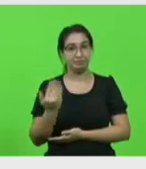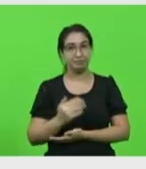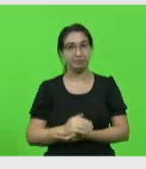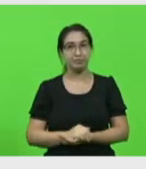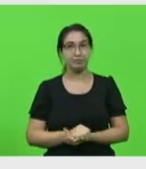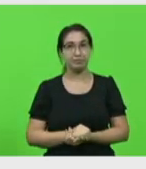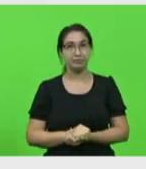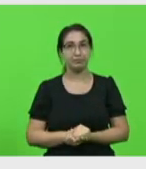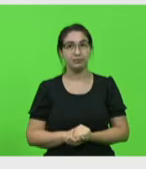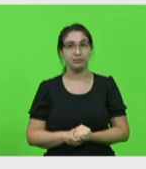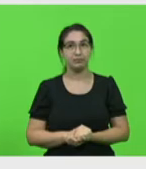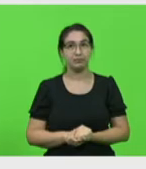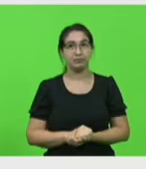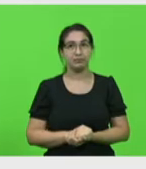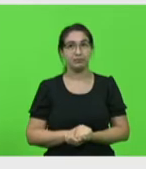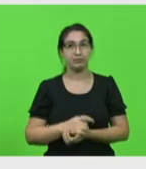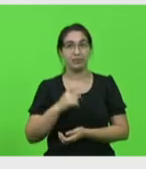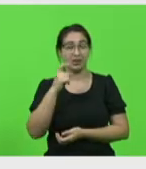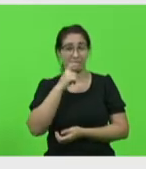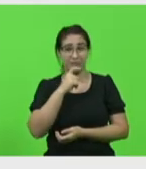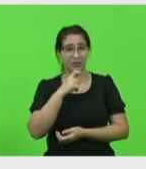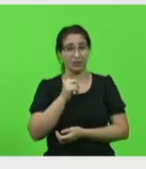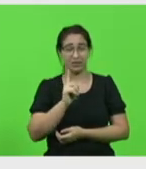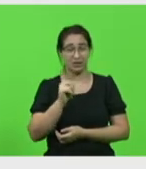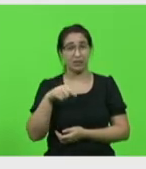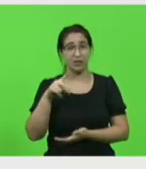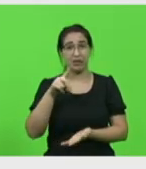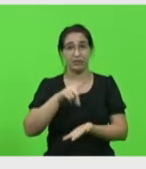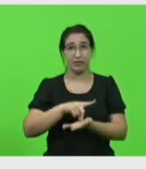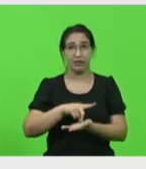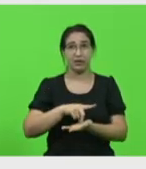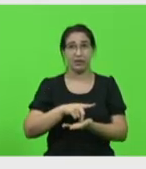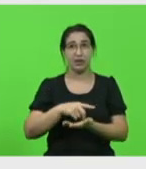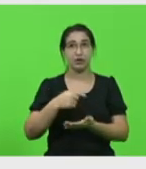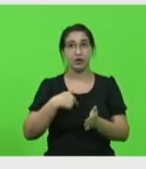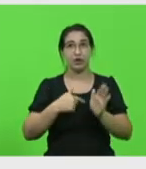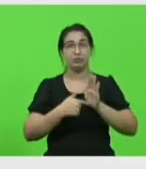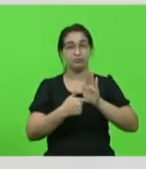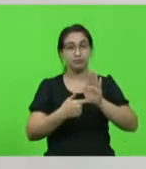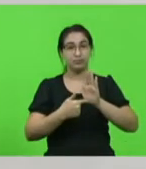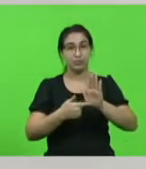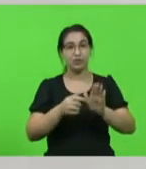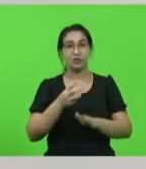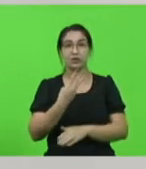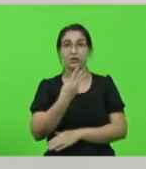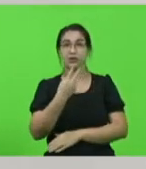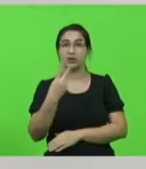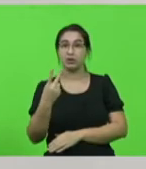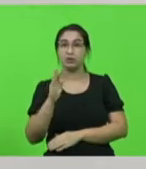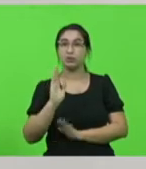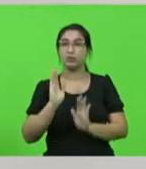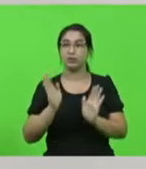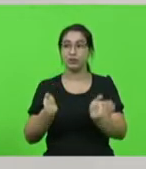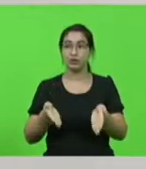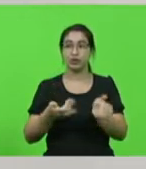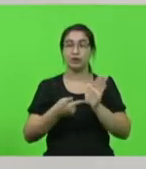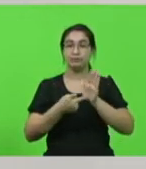Ou seja, mentira não é. De 65 da minha denúncia, 32 já foram para cartório.